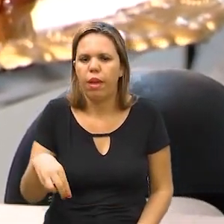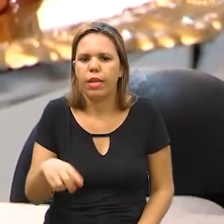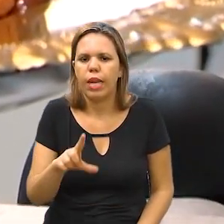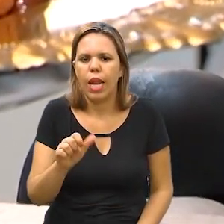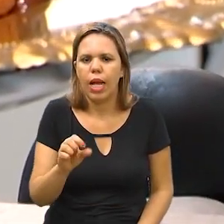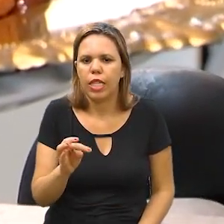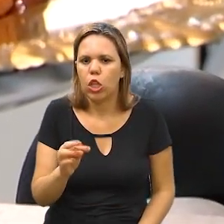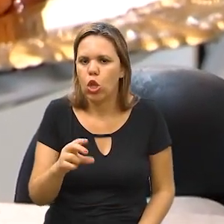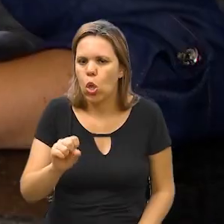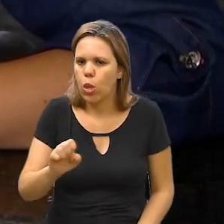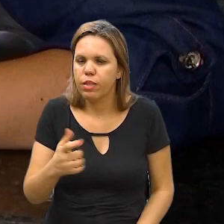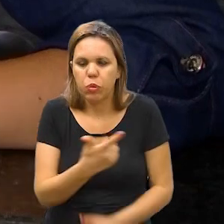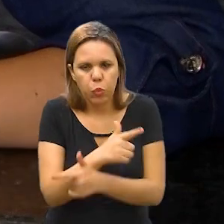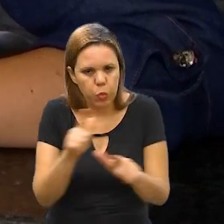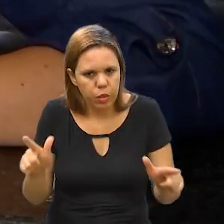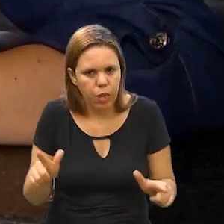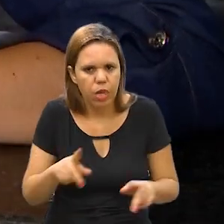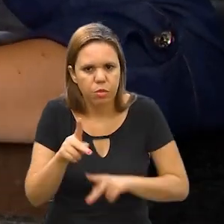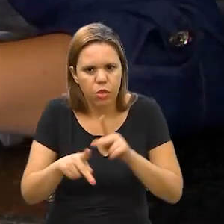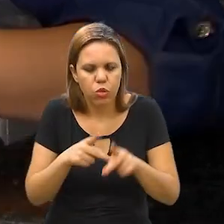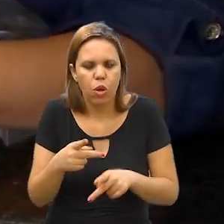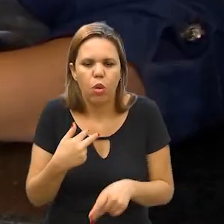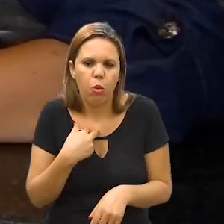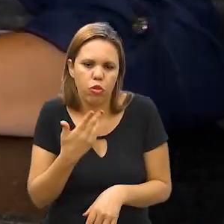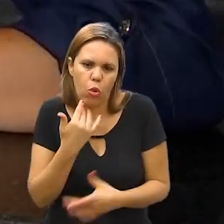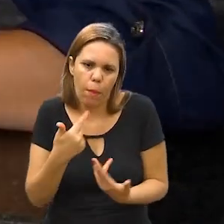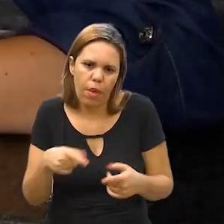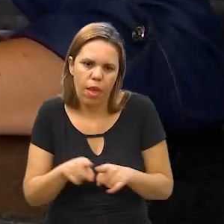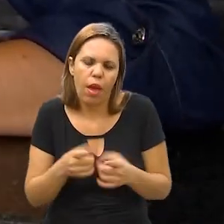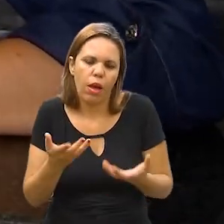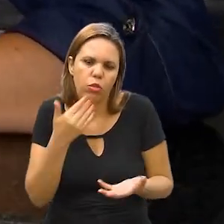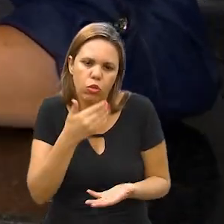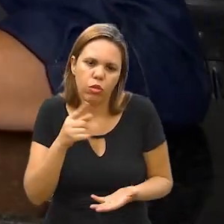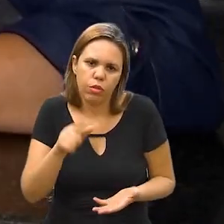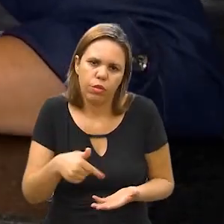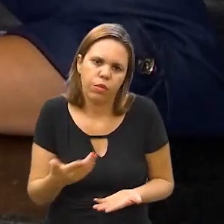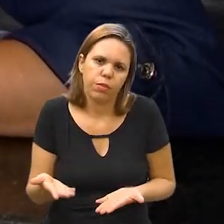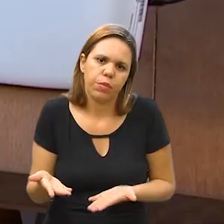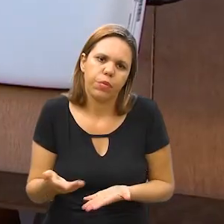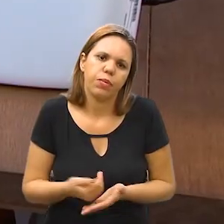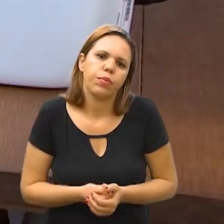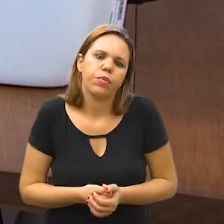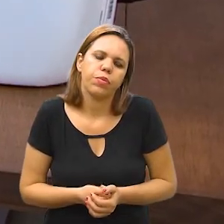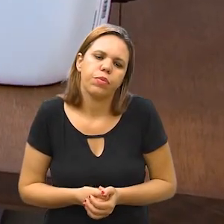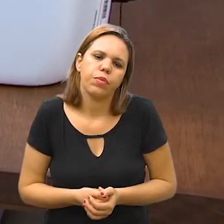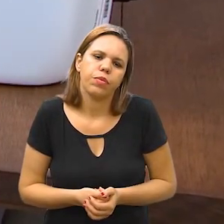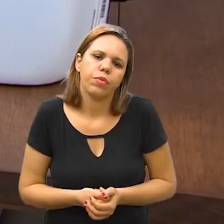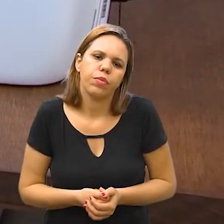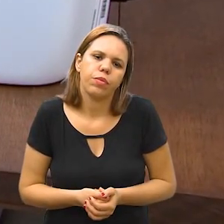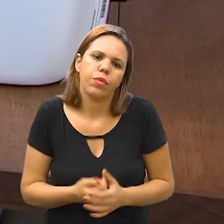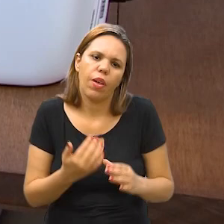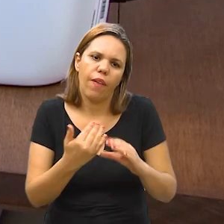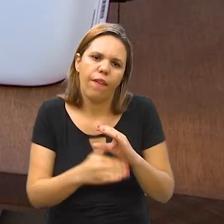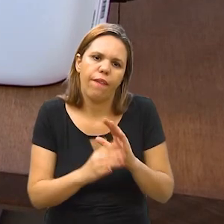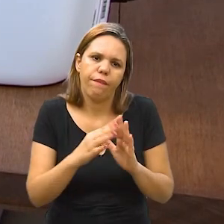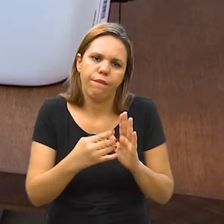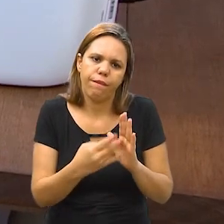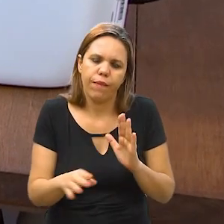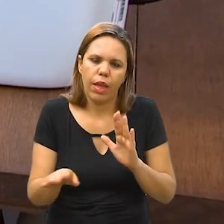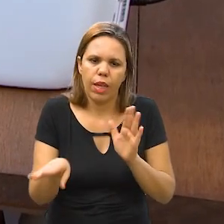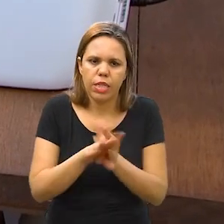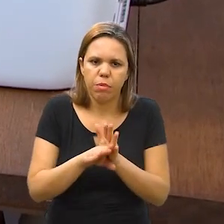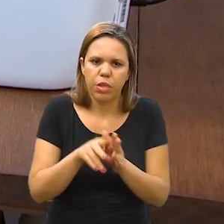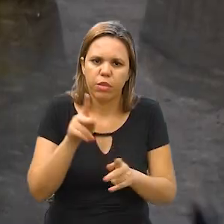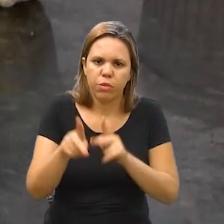que têm intolerância e às vezes que comem um doce. Então eu fui puxando para esse lado. Enviar o cardápio, receber